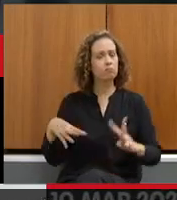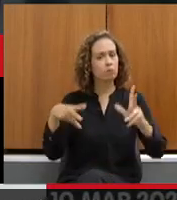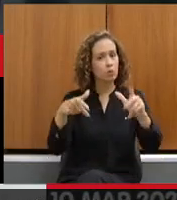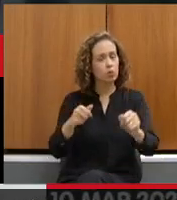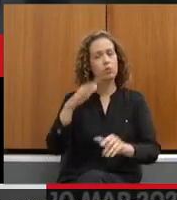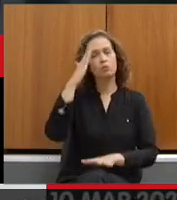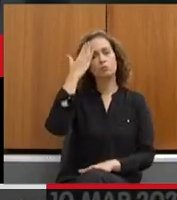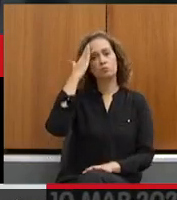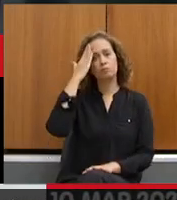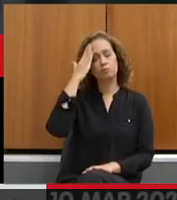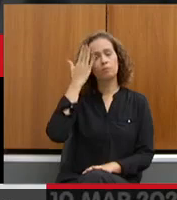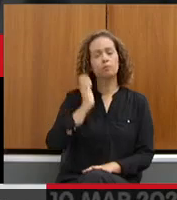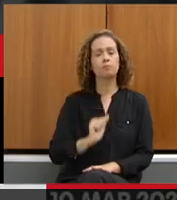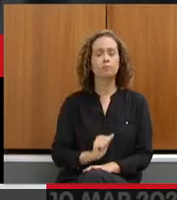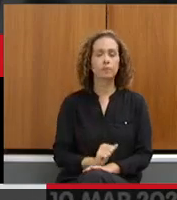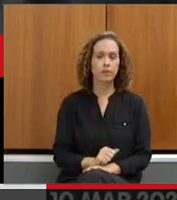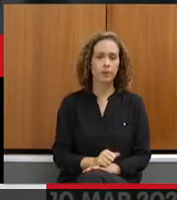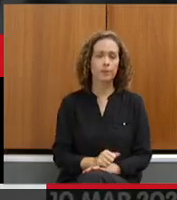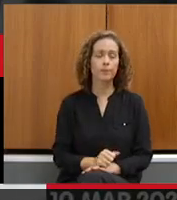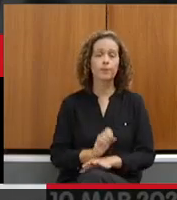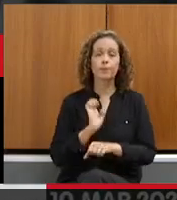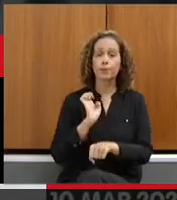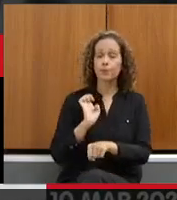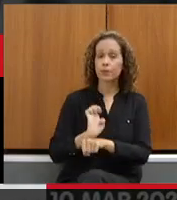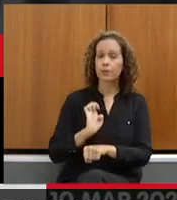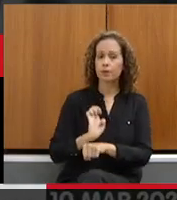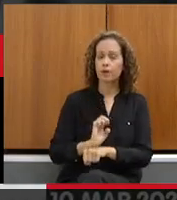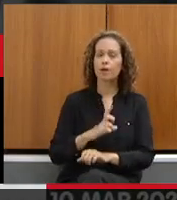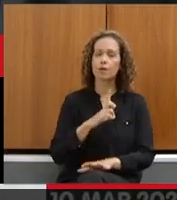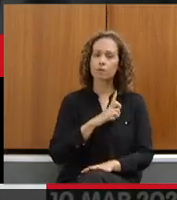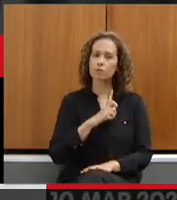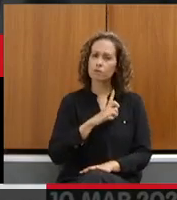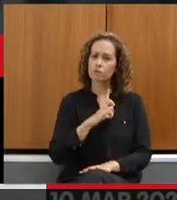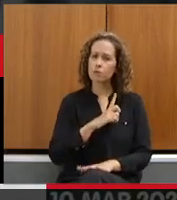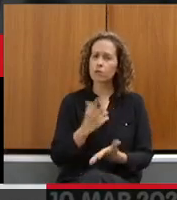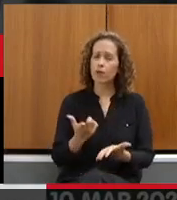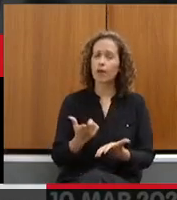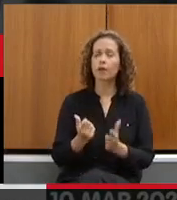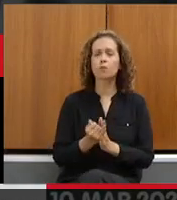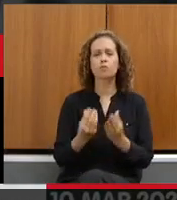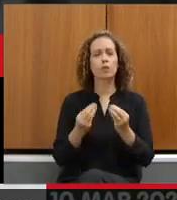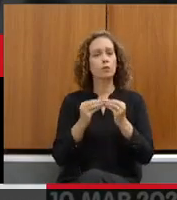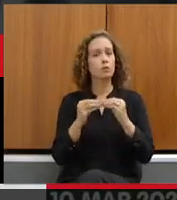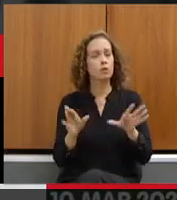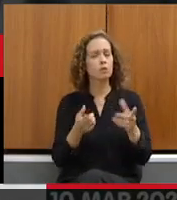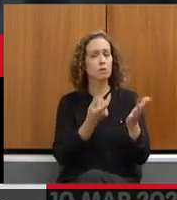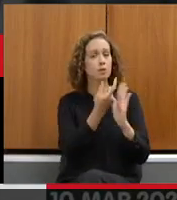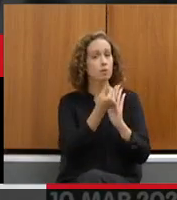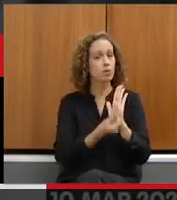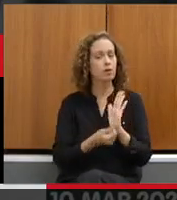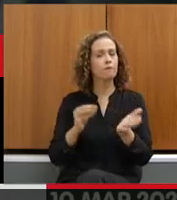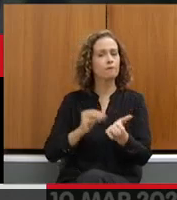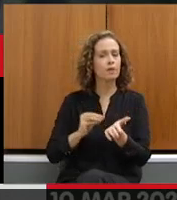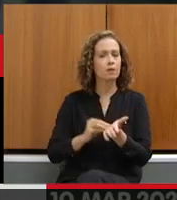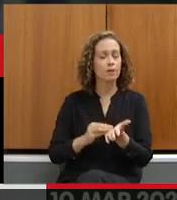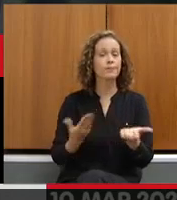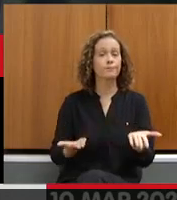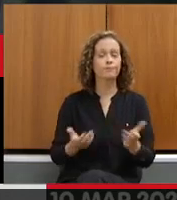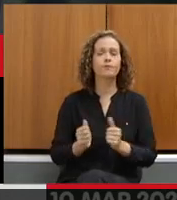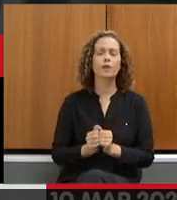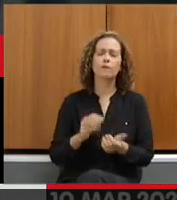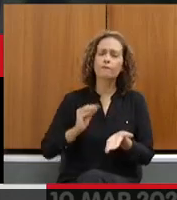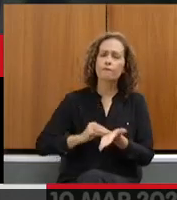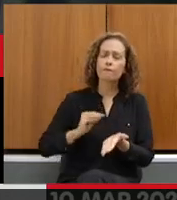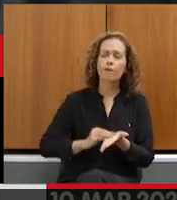todos entendo o estado ele tem um déficit orçamentário real real falta dinheiro em espécie